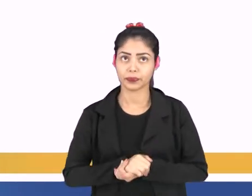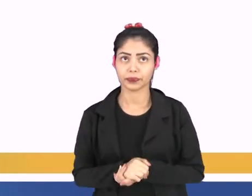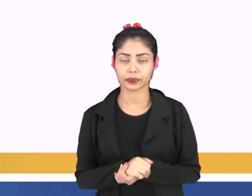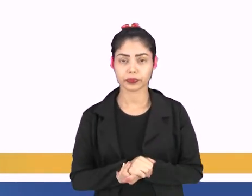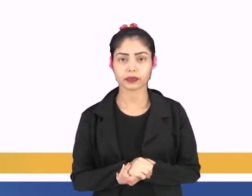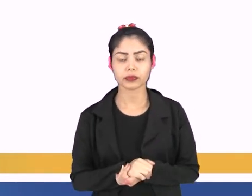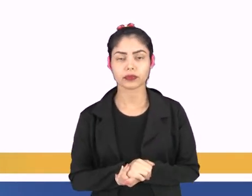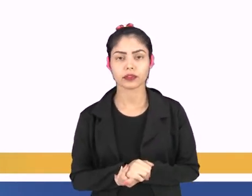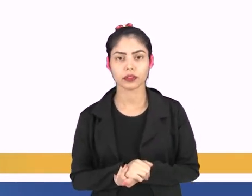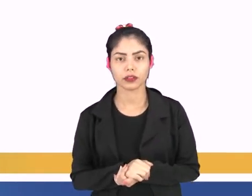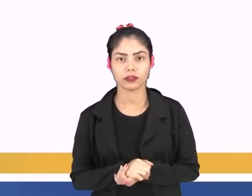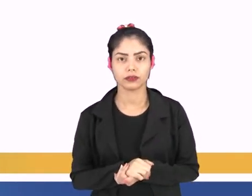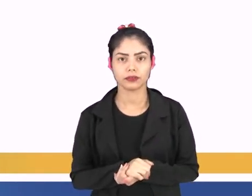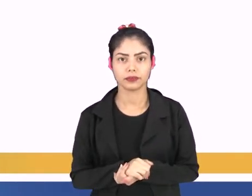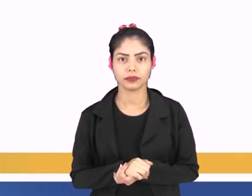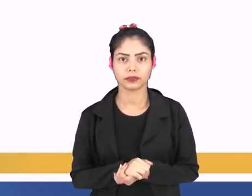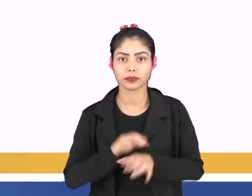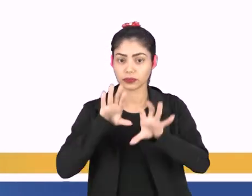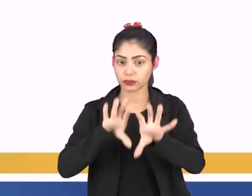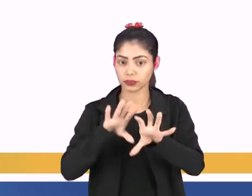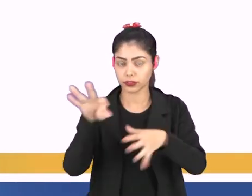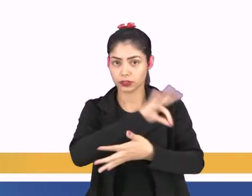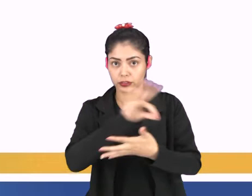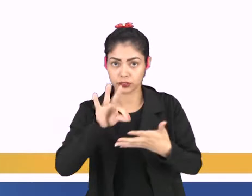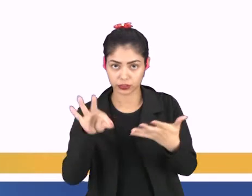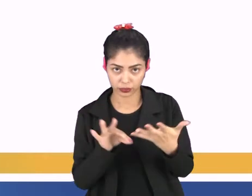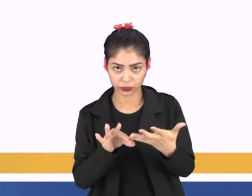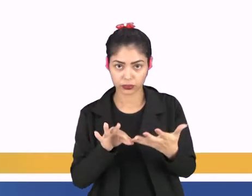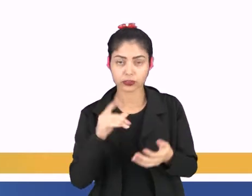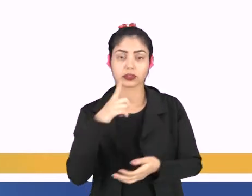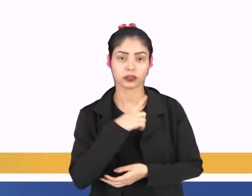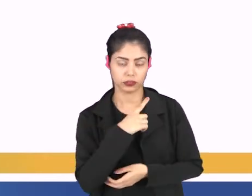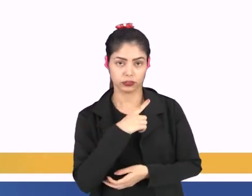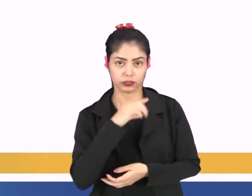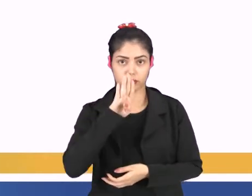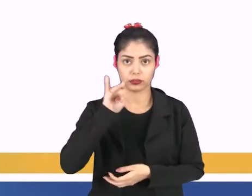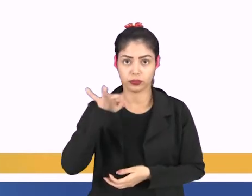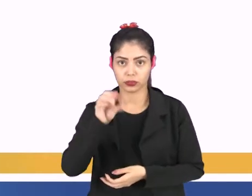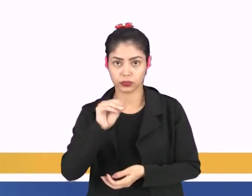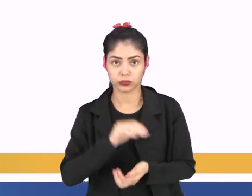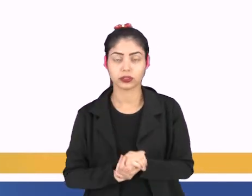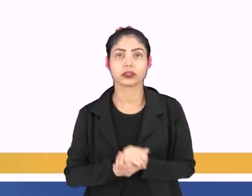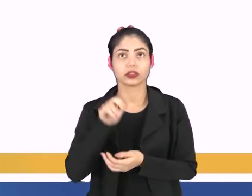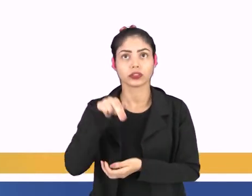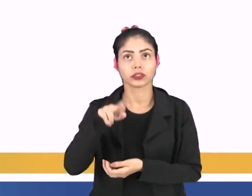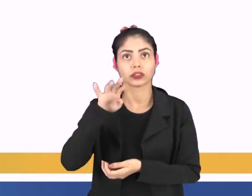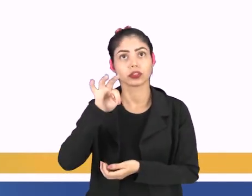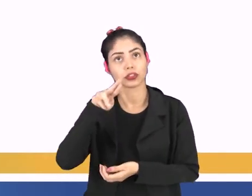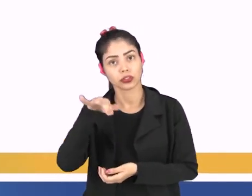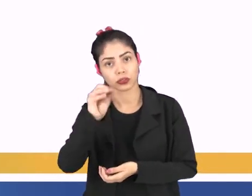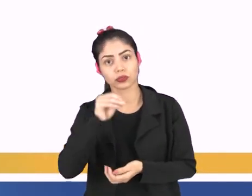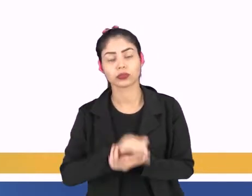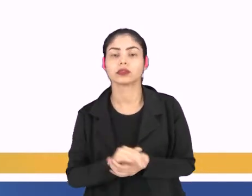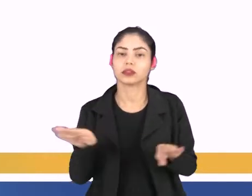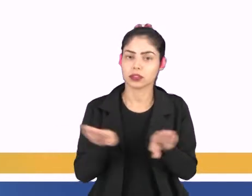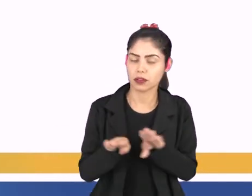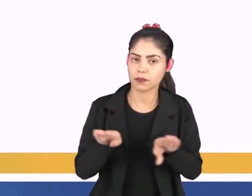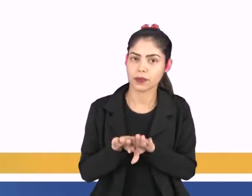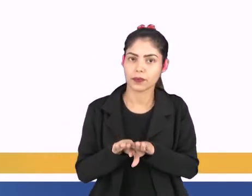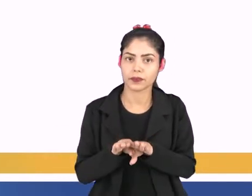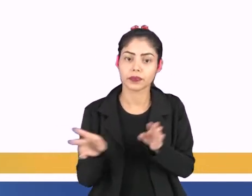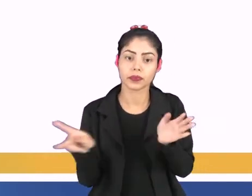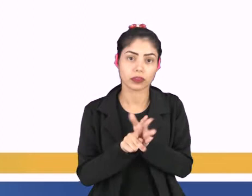ou, desses elementos que compõem o binômio de Newton para o